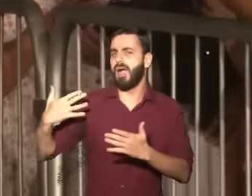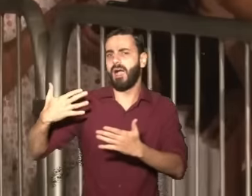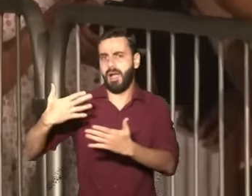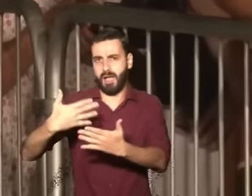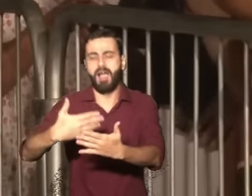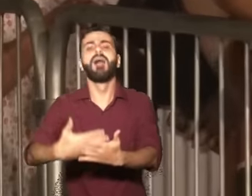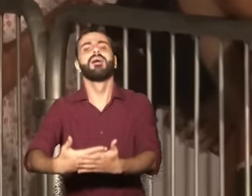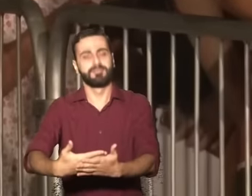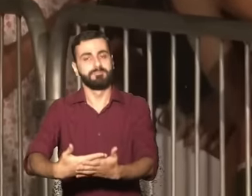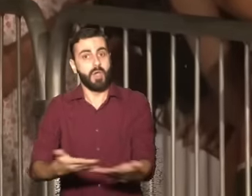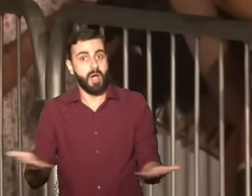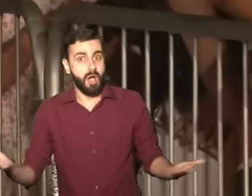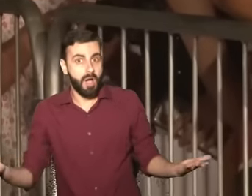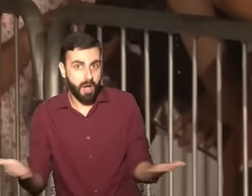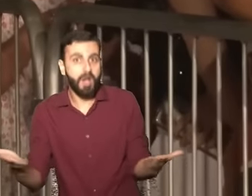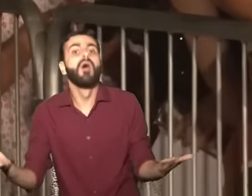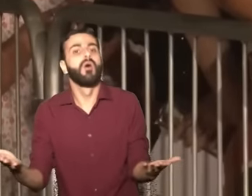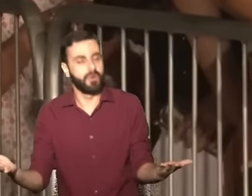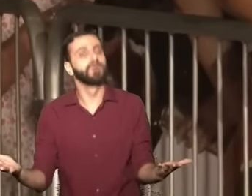dormir. Eu não